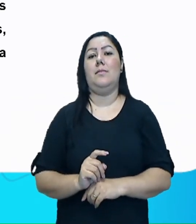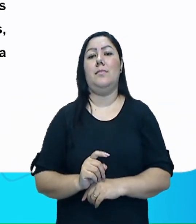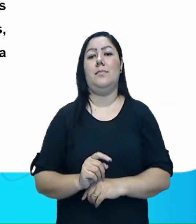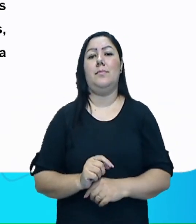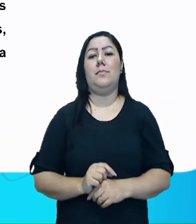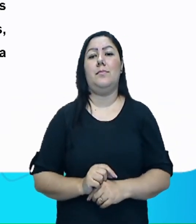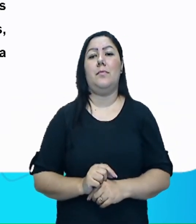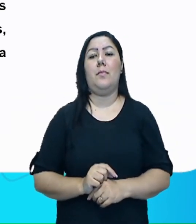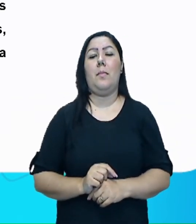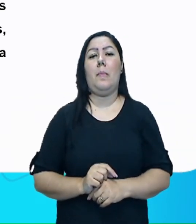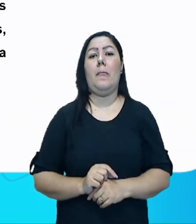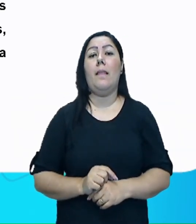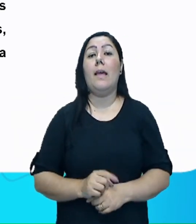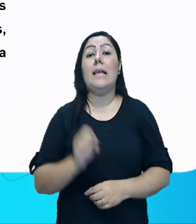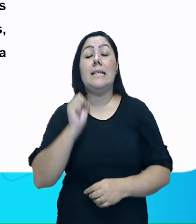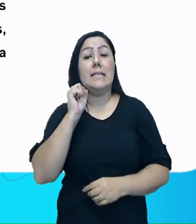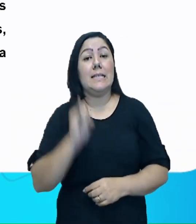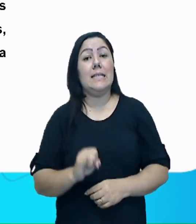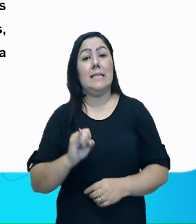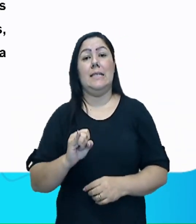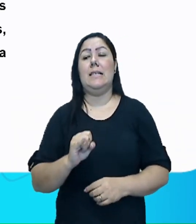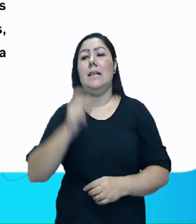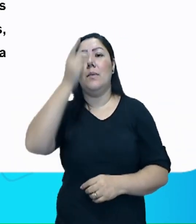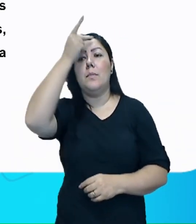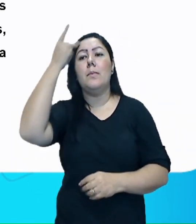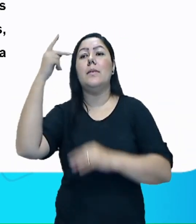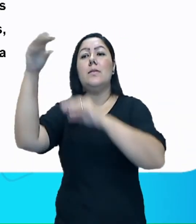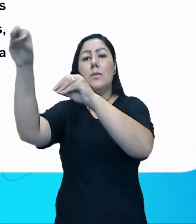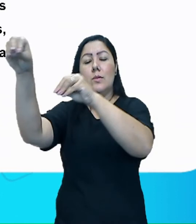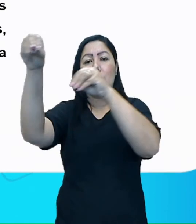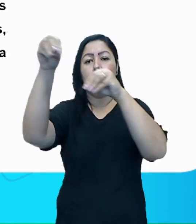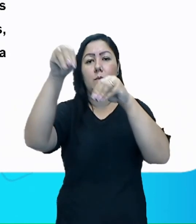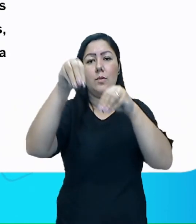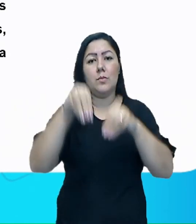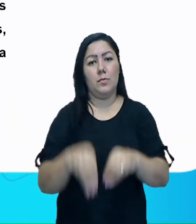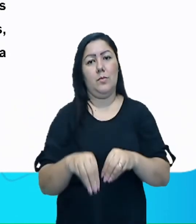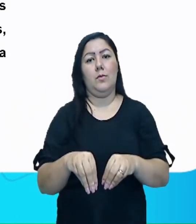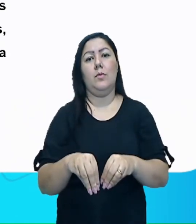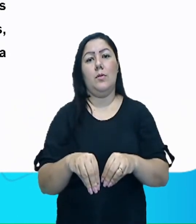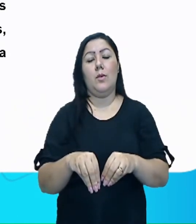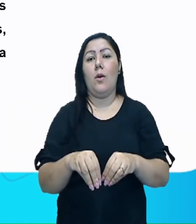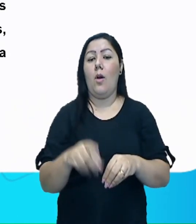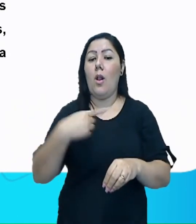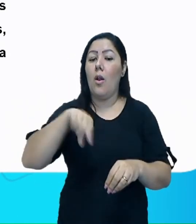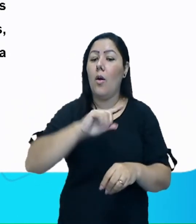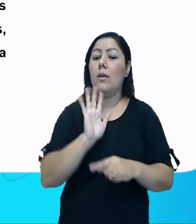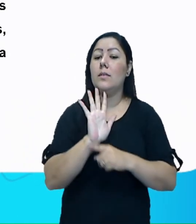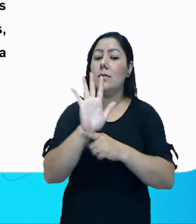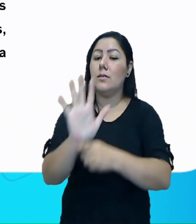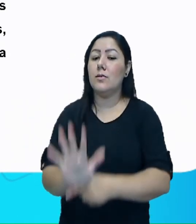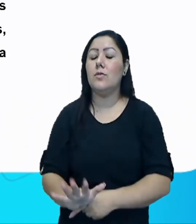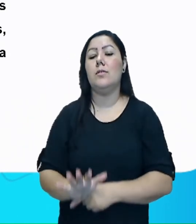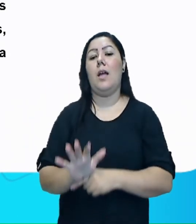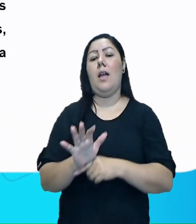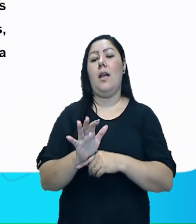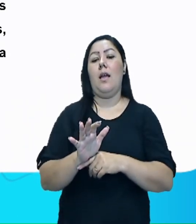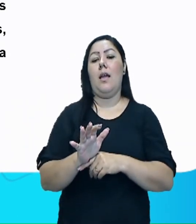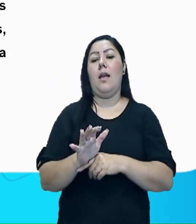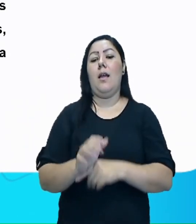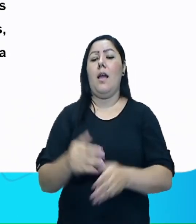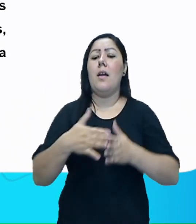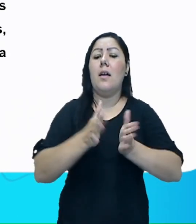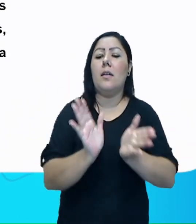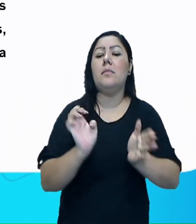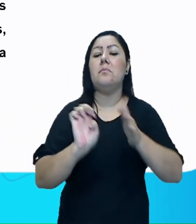Quanto mais fácil o recém-chegado cumprir os terríveis passos para entrarem no mercado de trabalho formal ou abrir empresa, mais benéfica